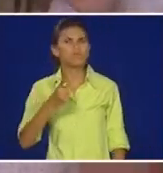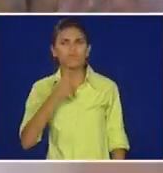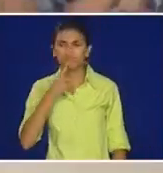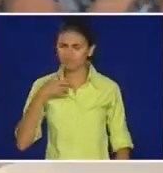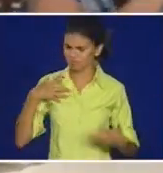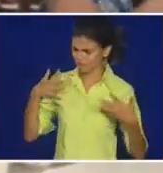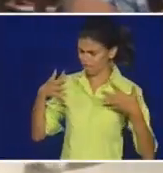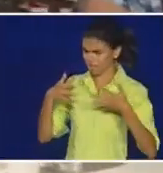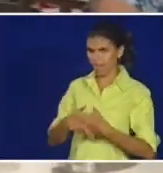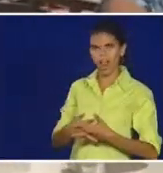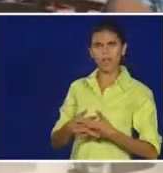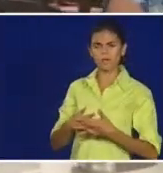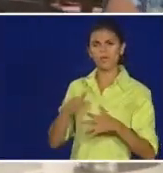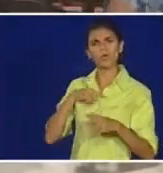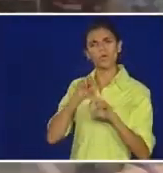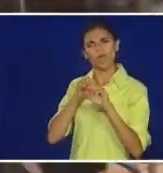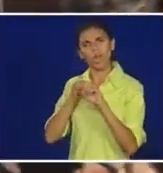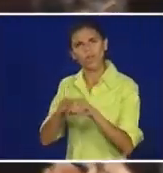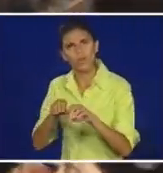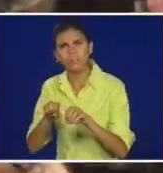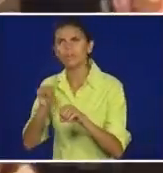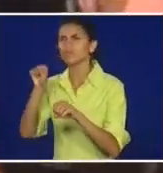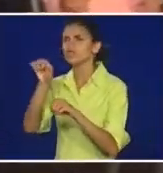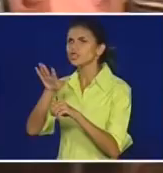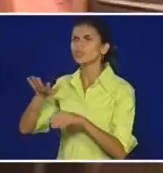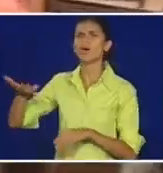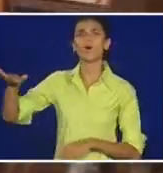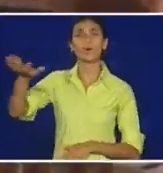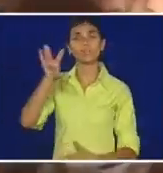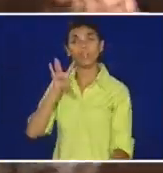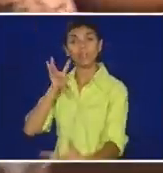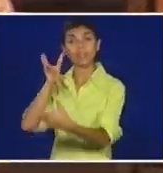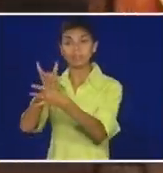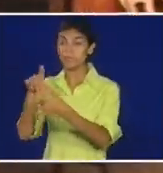a surdez não deve ser um fator impeditivo para a educação,